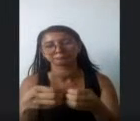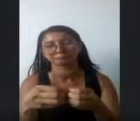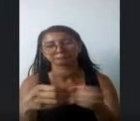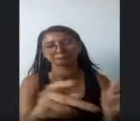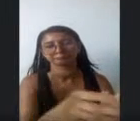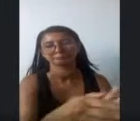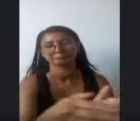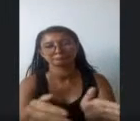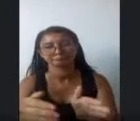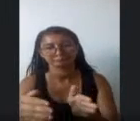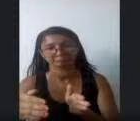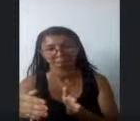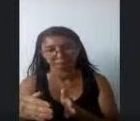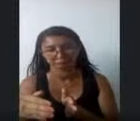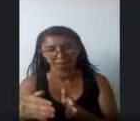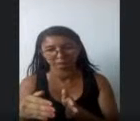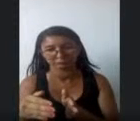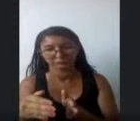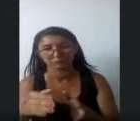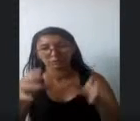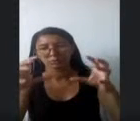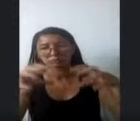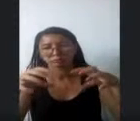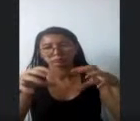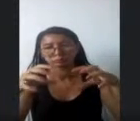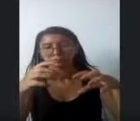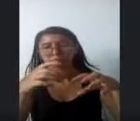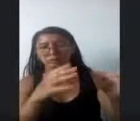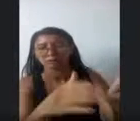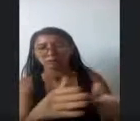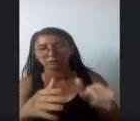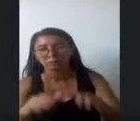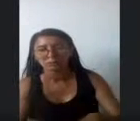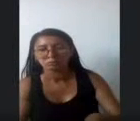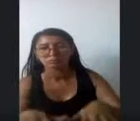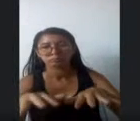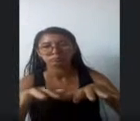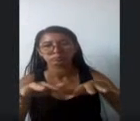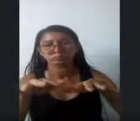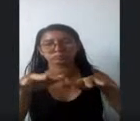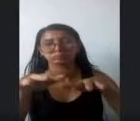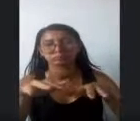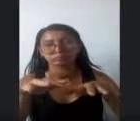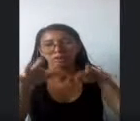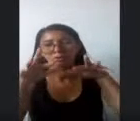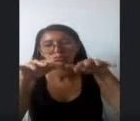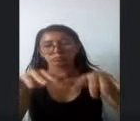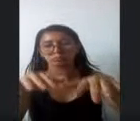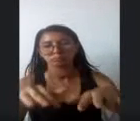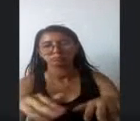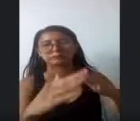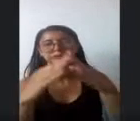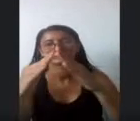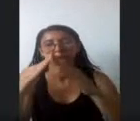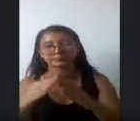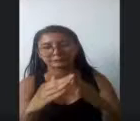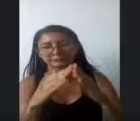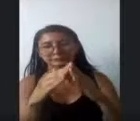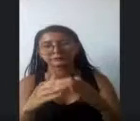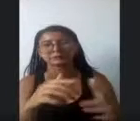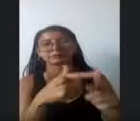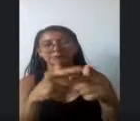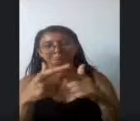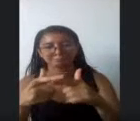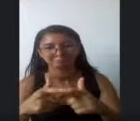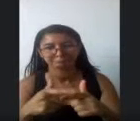de enchente, esses rios, eles sobem, atingem as casas e com isso traz uma série de problemas e que a